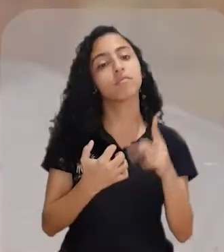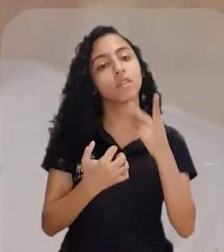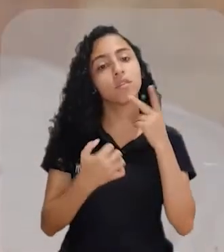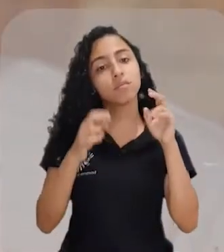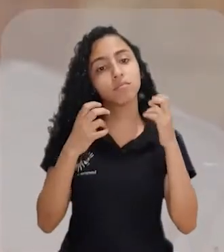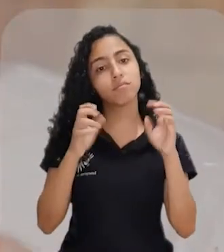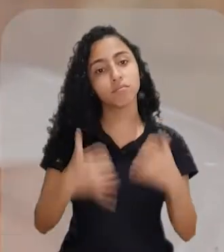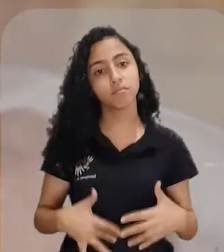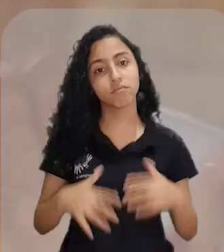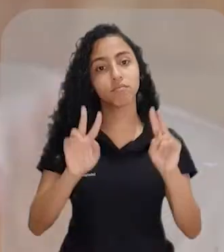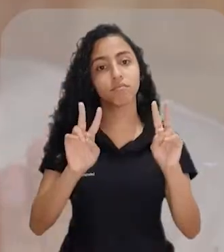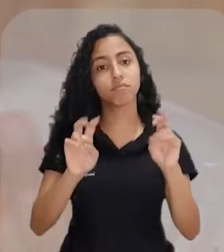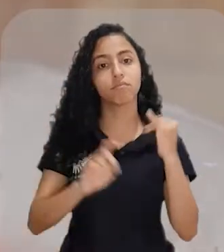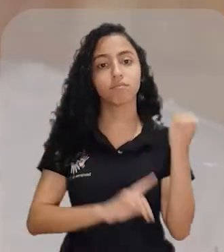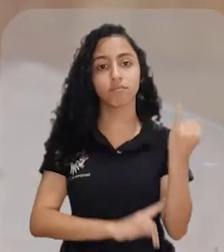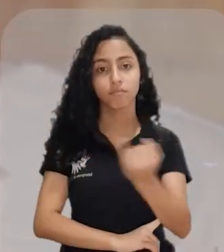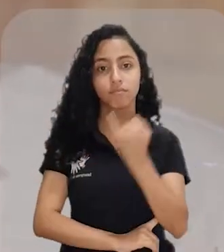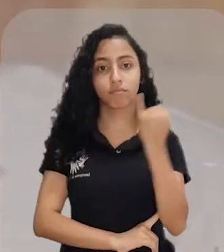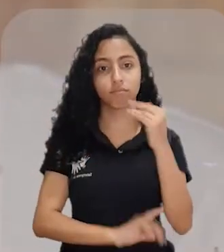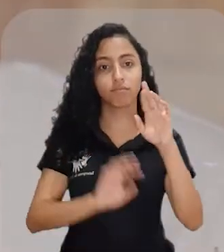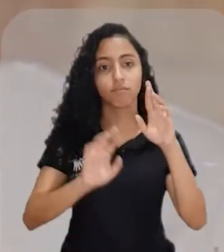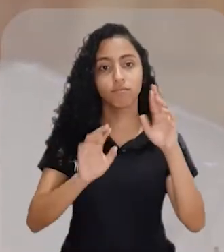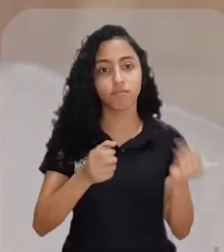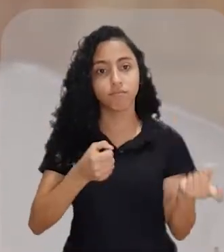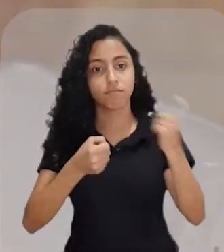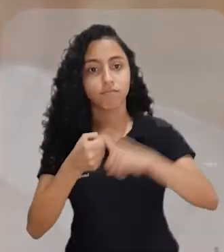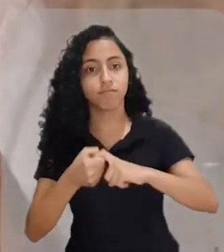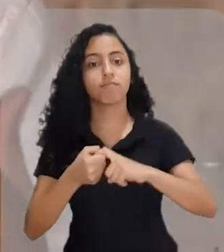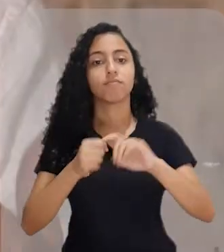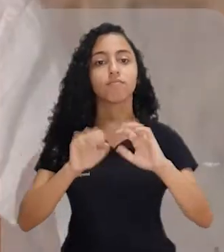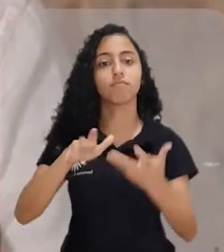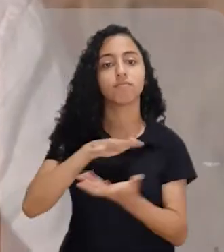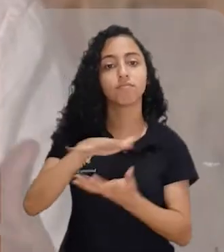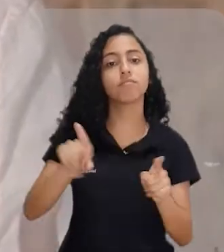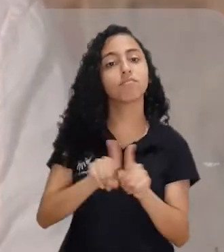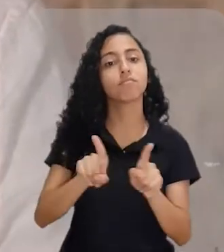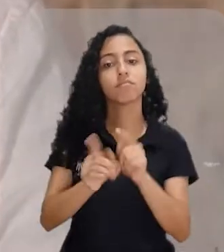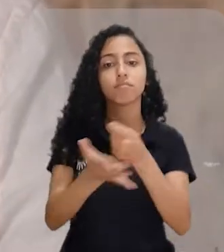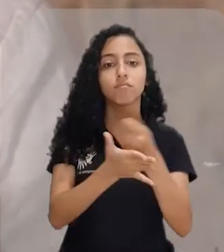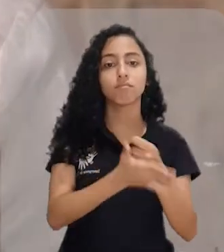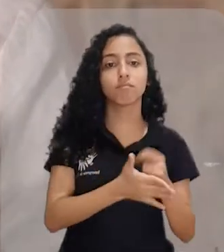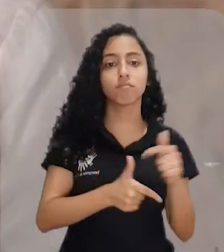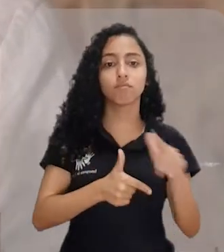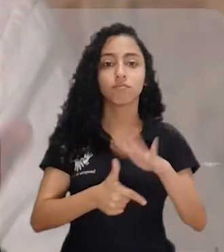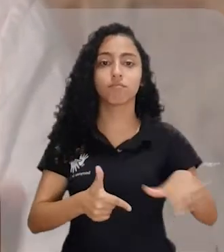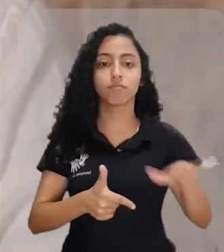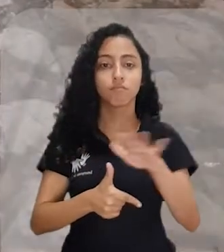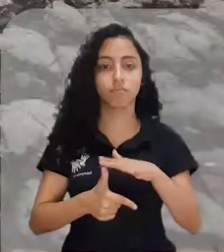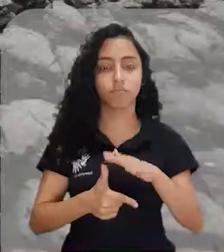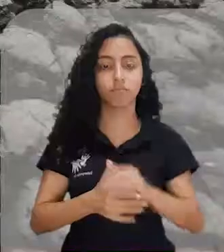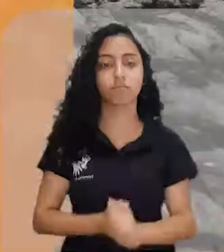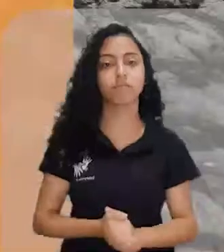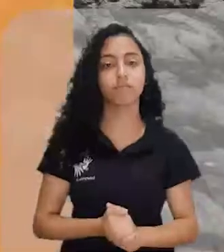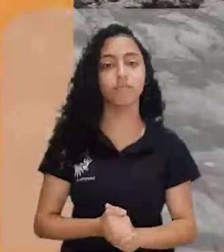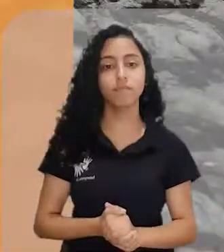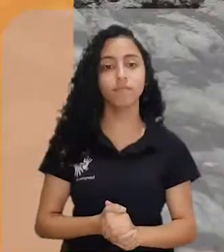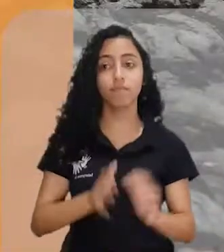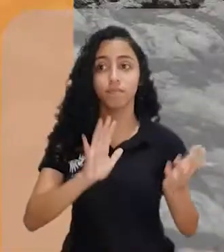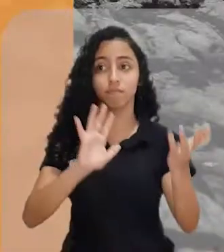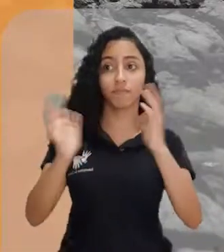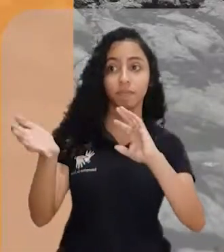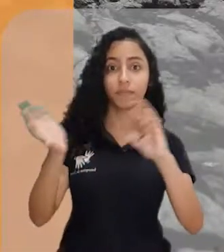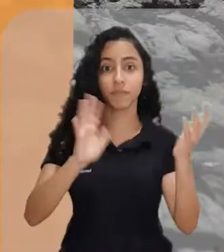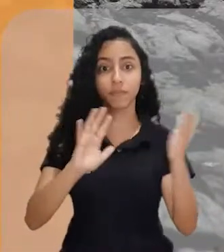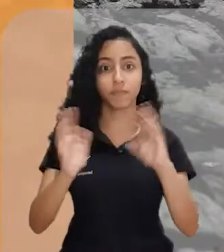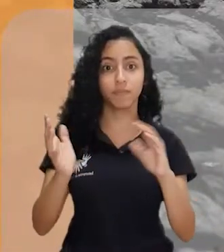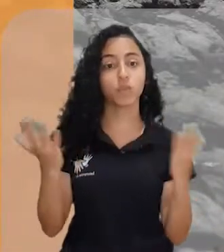Janeiro, falará sobre a importância da restauração ecológica e dos pagamentos por serviços ambientais.